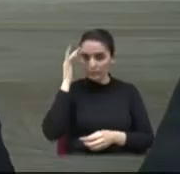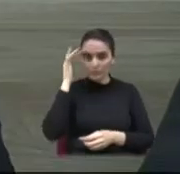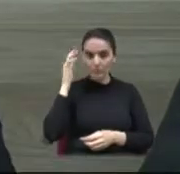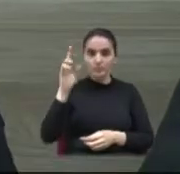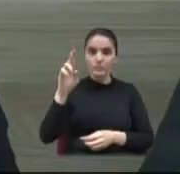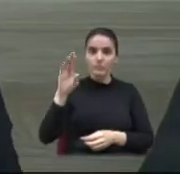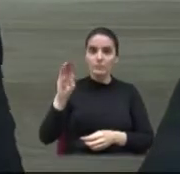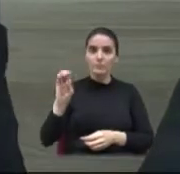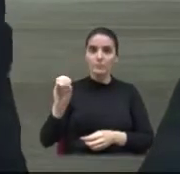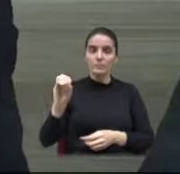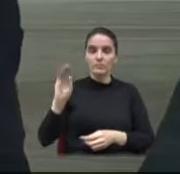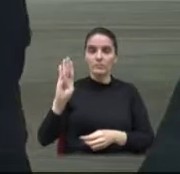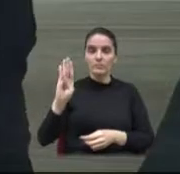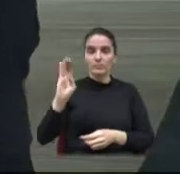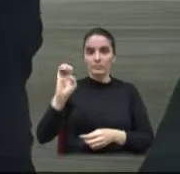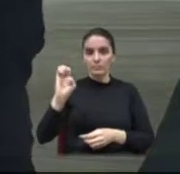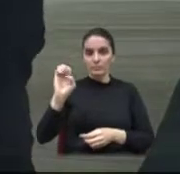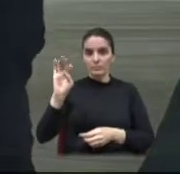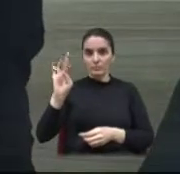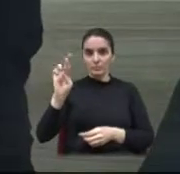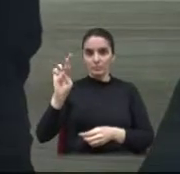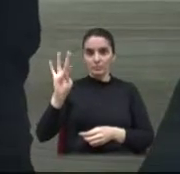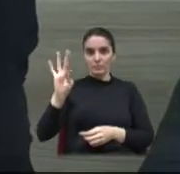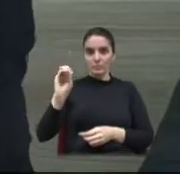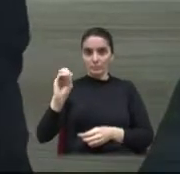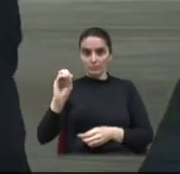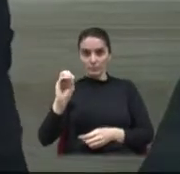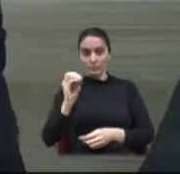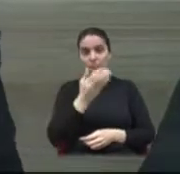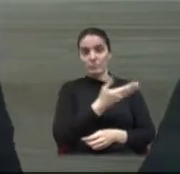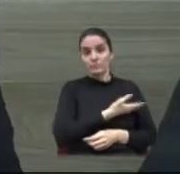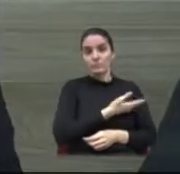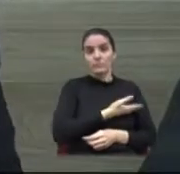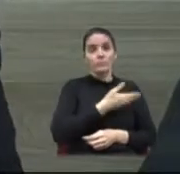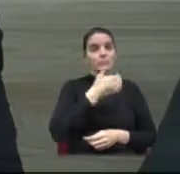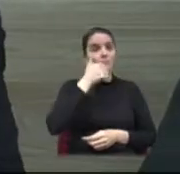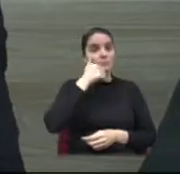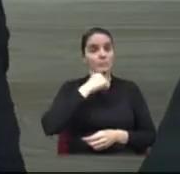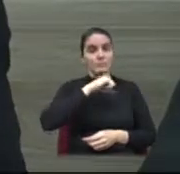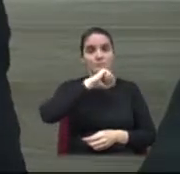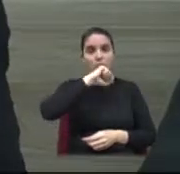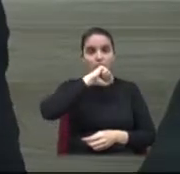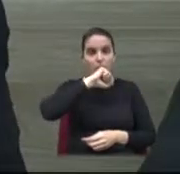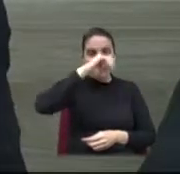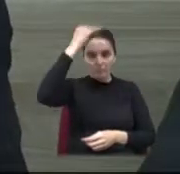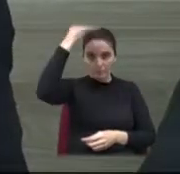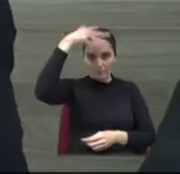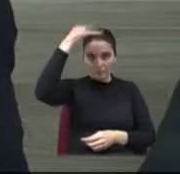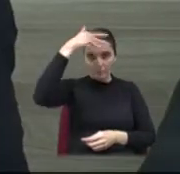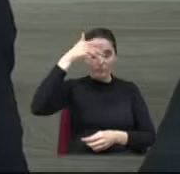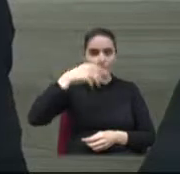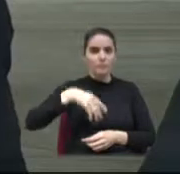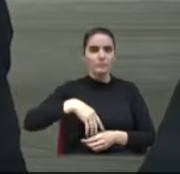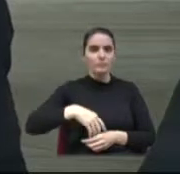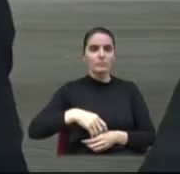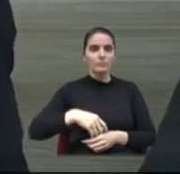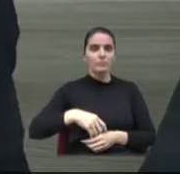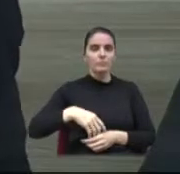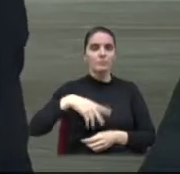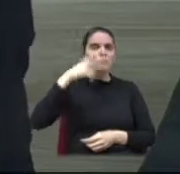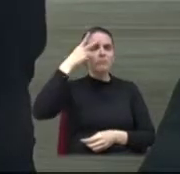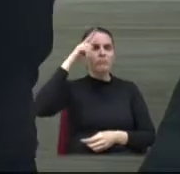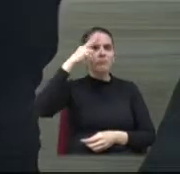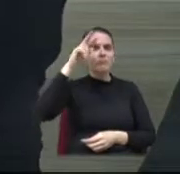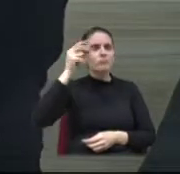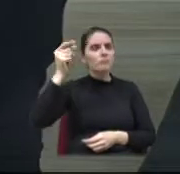Dr. Roberto de Andréia, grande amigo de minha mãe, me lembro que na infância,